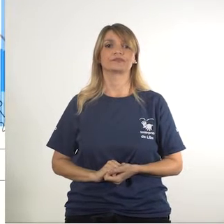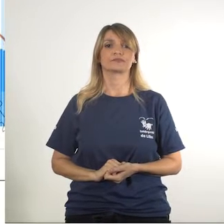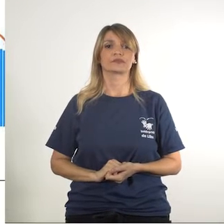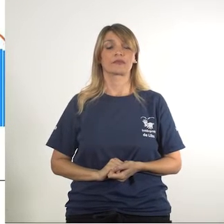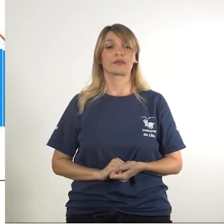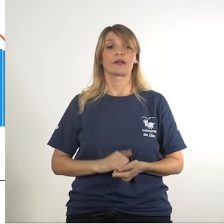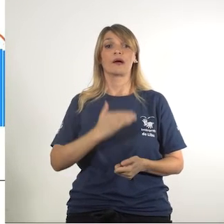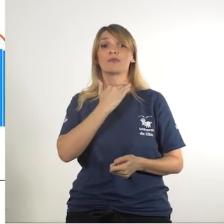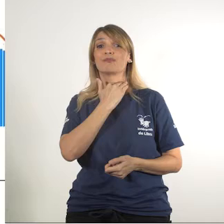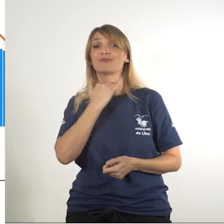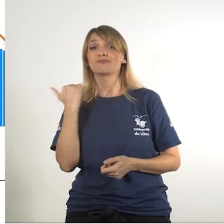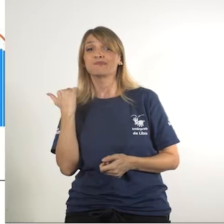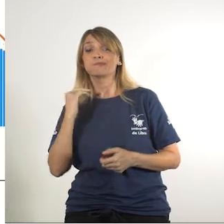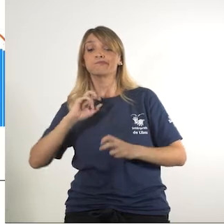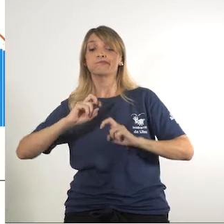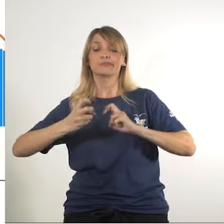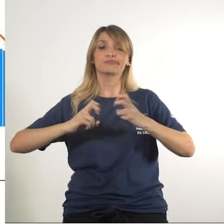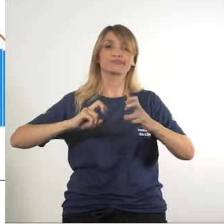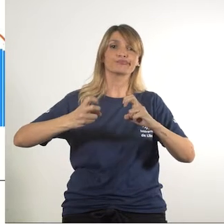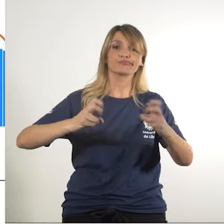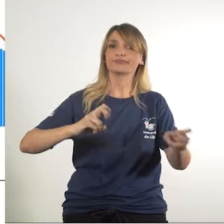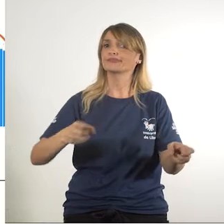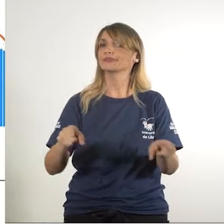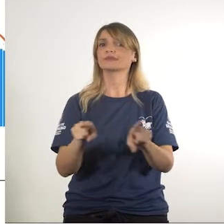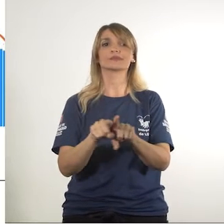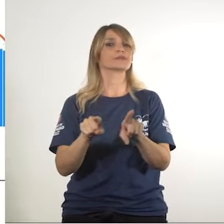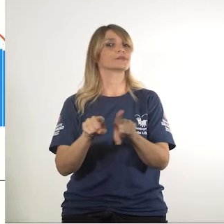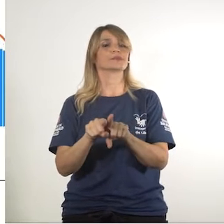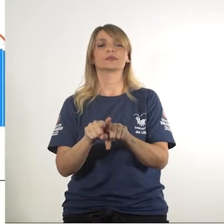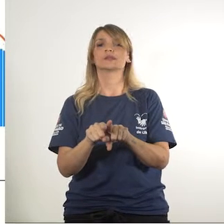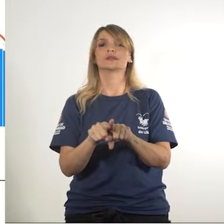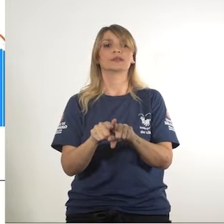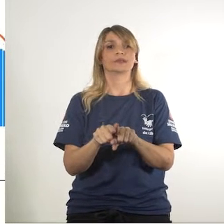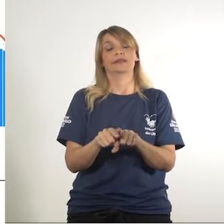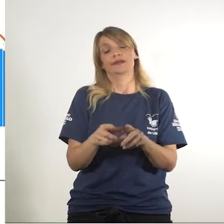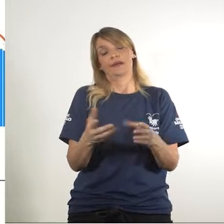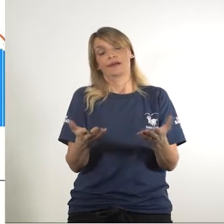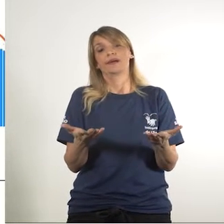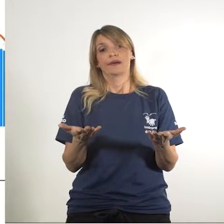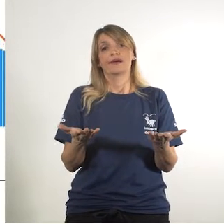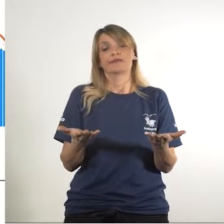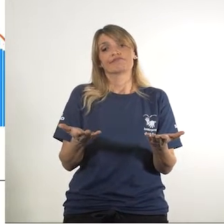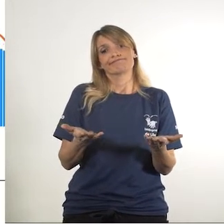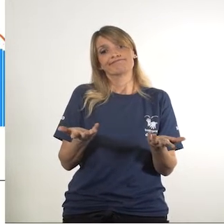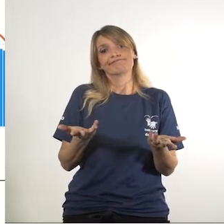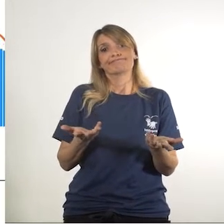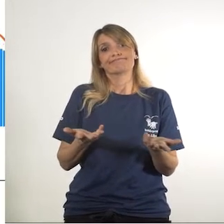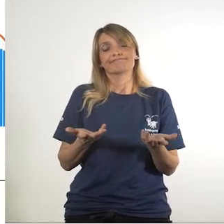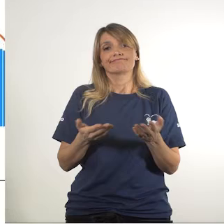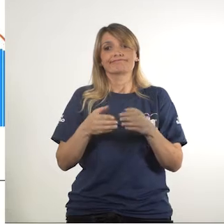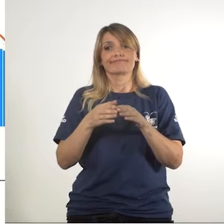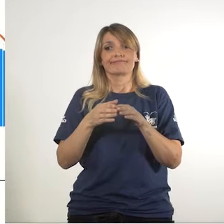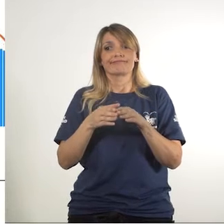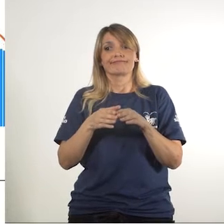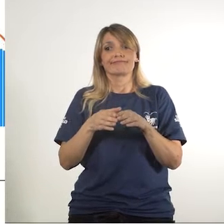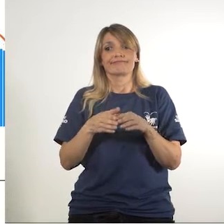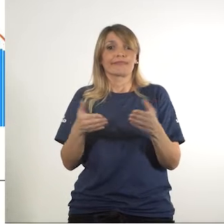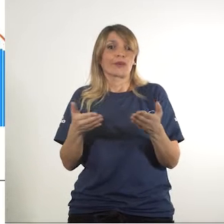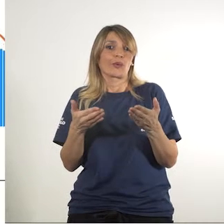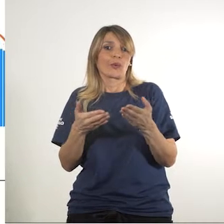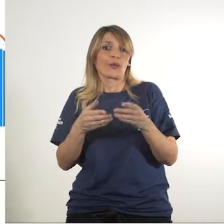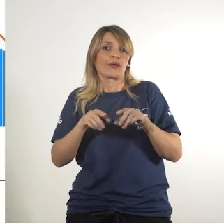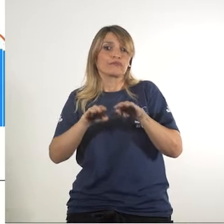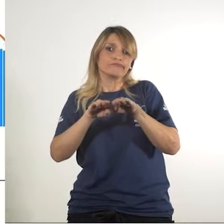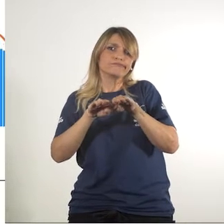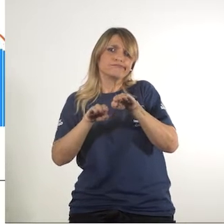óbitos, também, quer dizer, a gente, embora ainda num patamar inferior a dois outros picos,